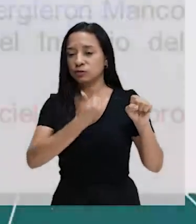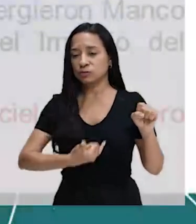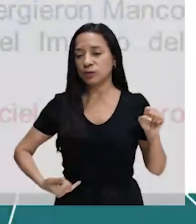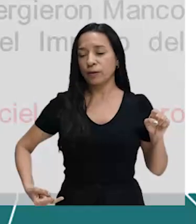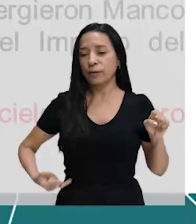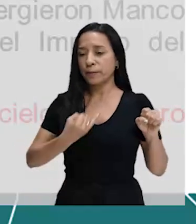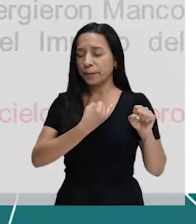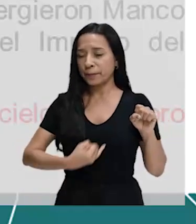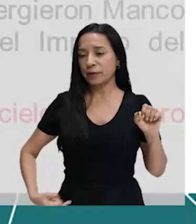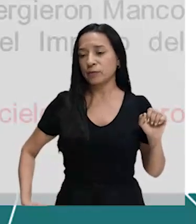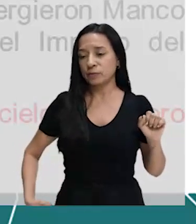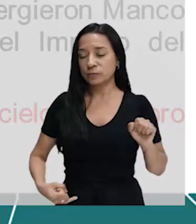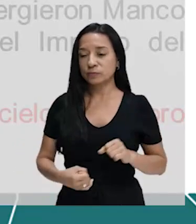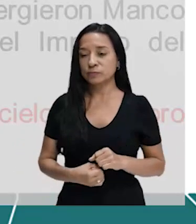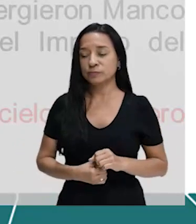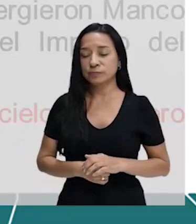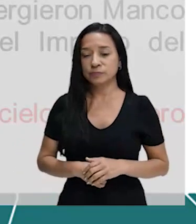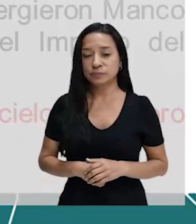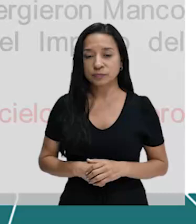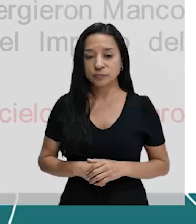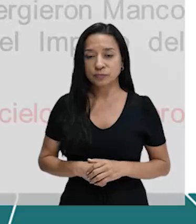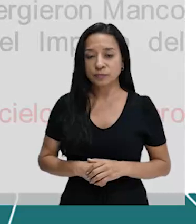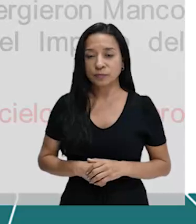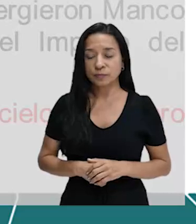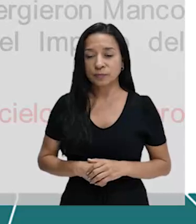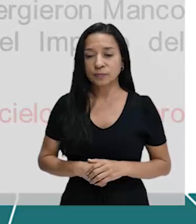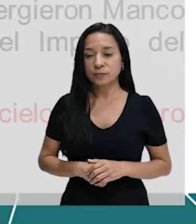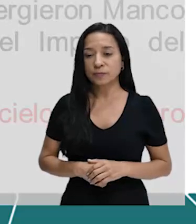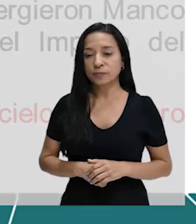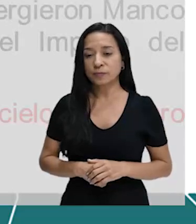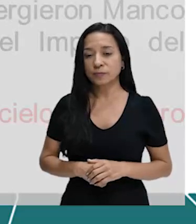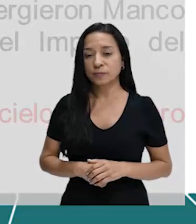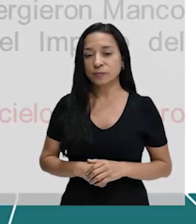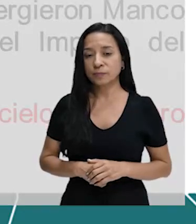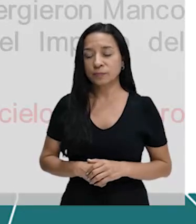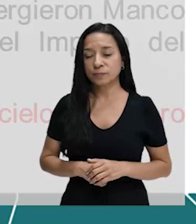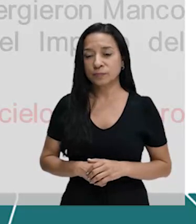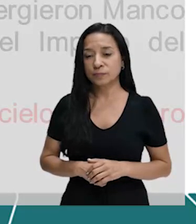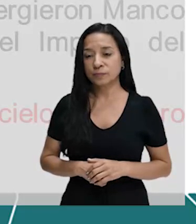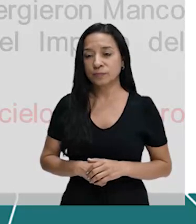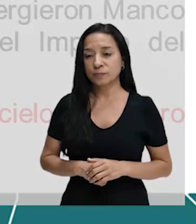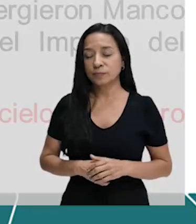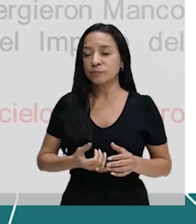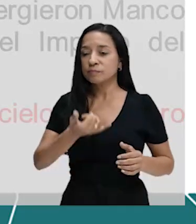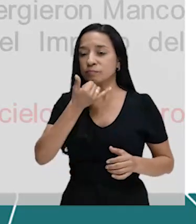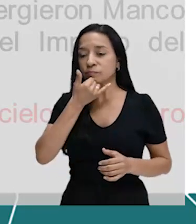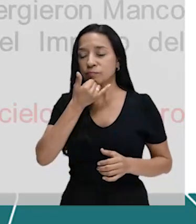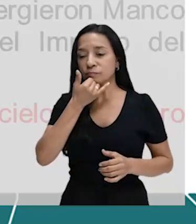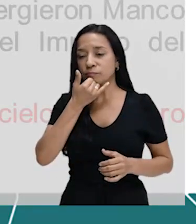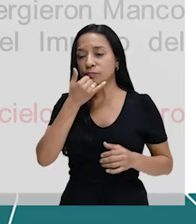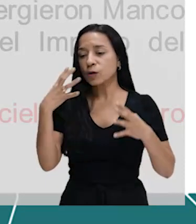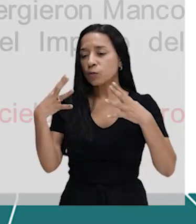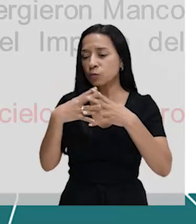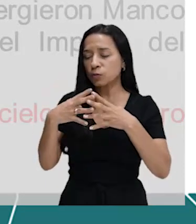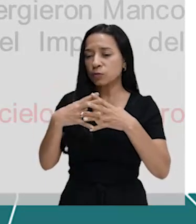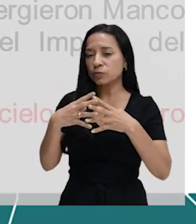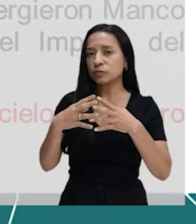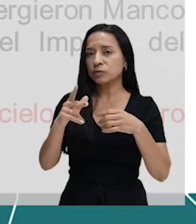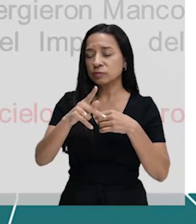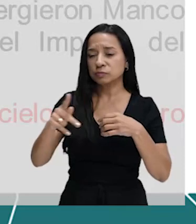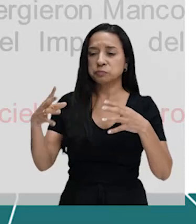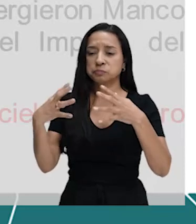pronuncia. Cuenta la leyenda, aqui perdão, aqui me confundi aqui para vocês.